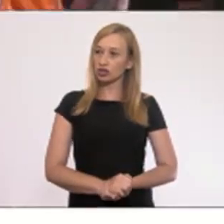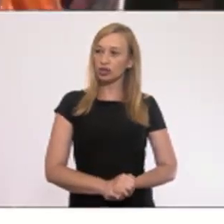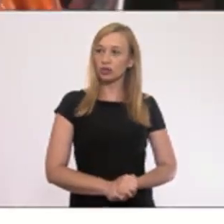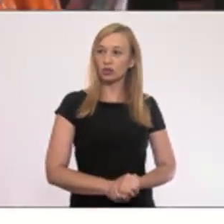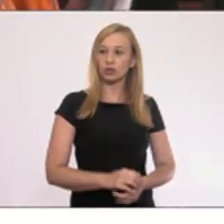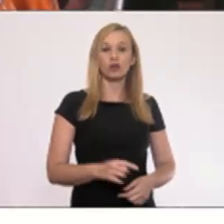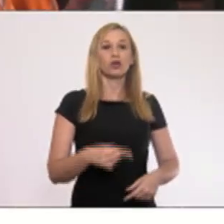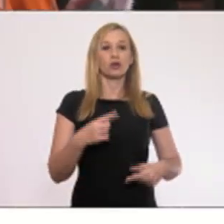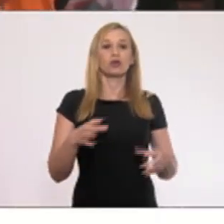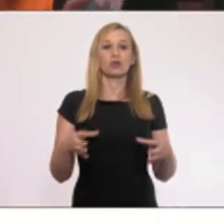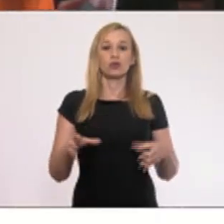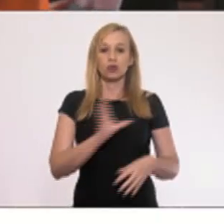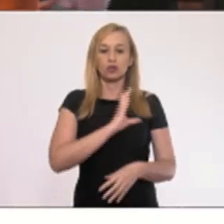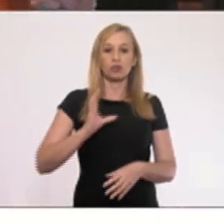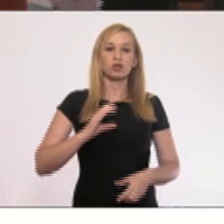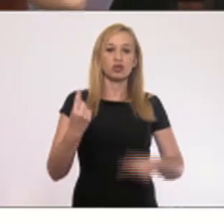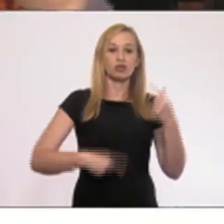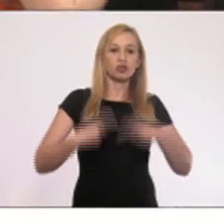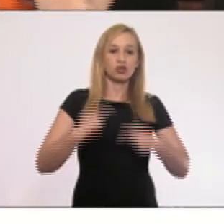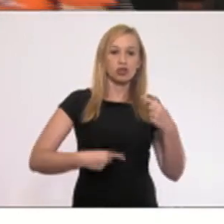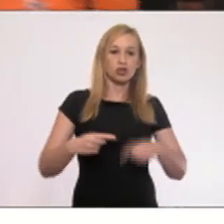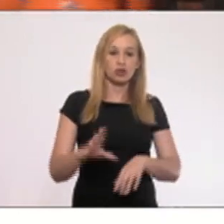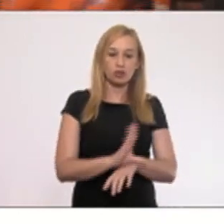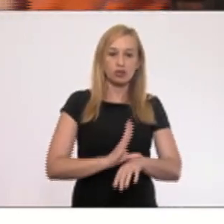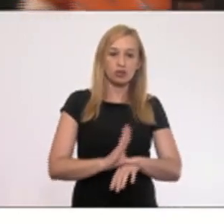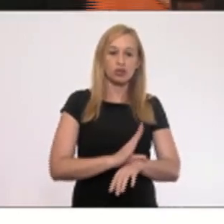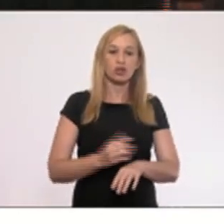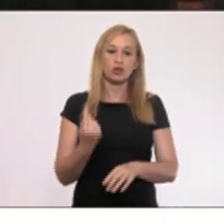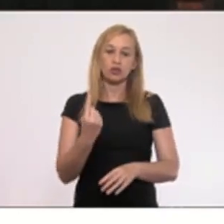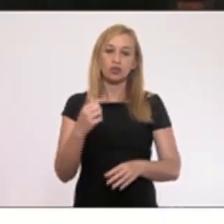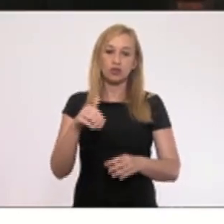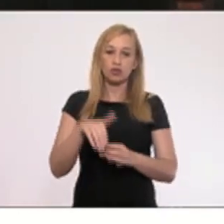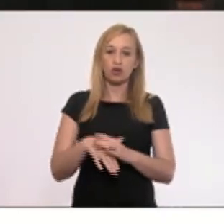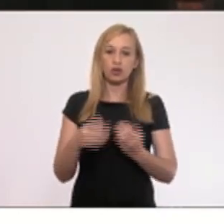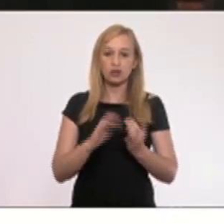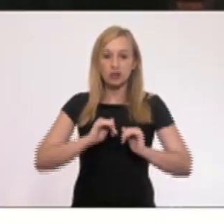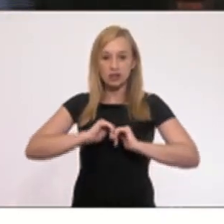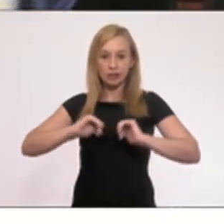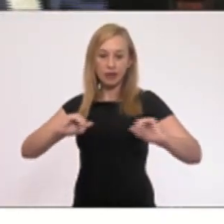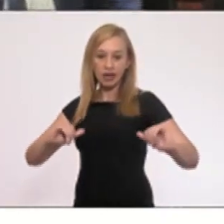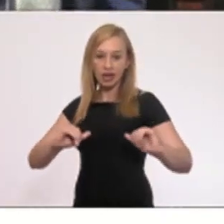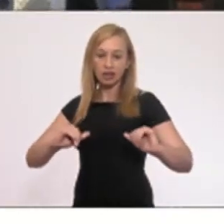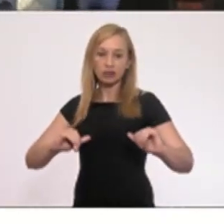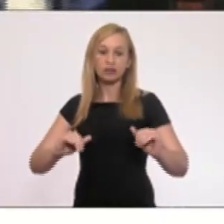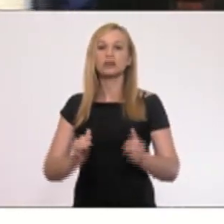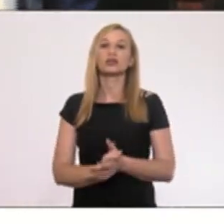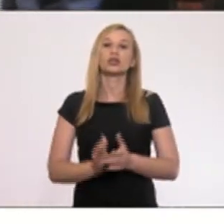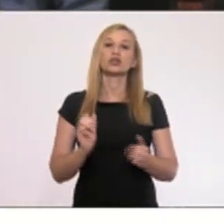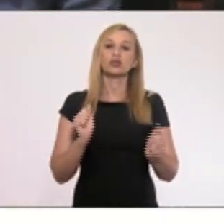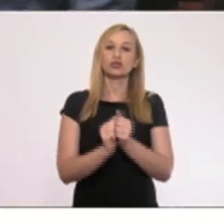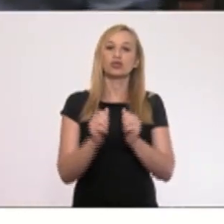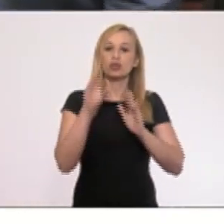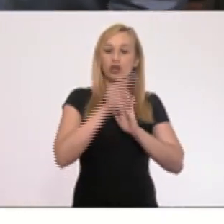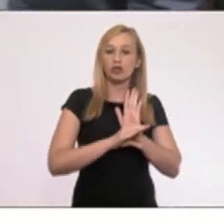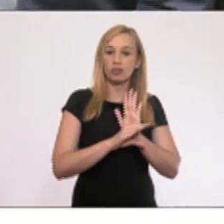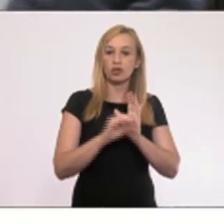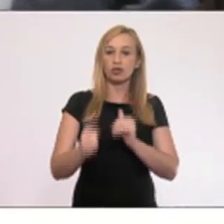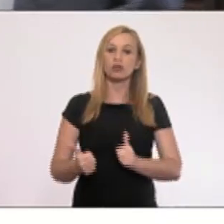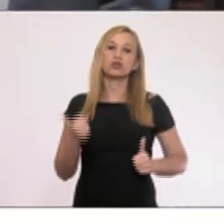Pareceres das comissões de Constituição e Justiça pela condicionalidade, com voto em separado pela condicionalidade, com emendas, concluído